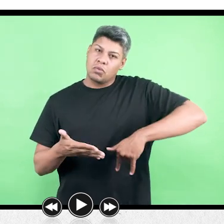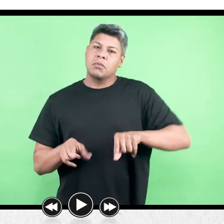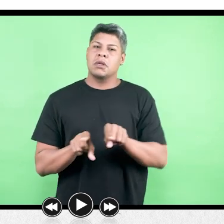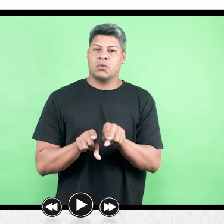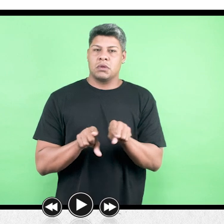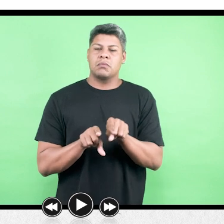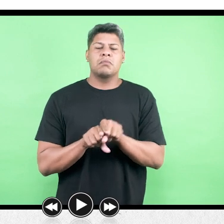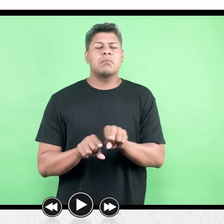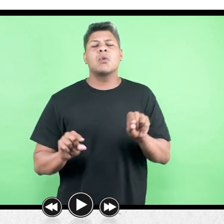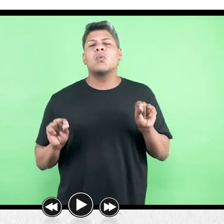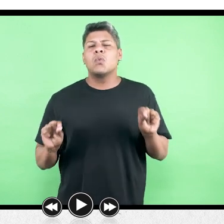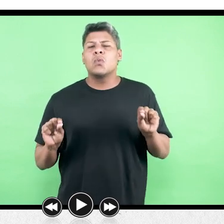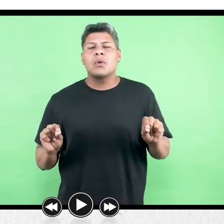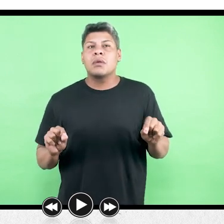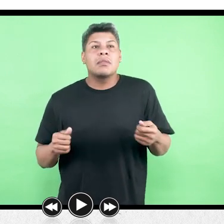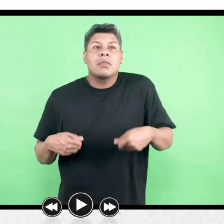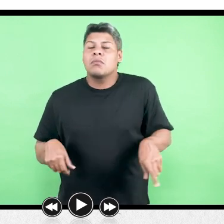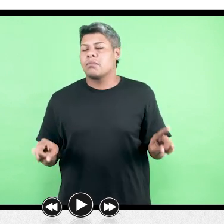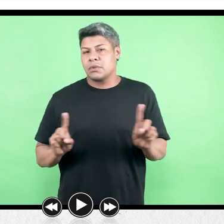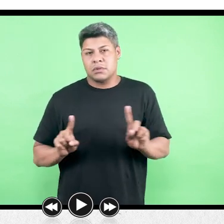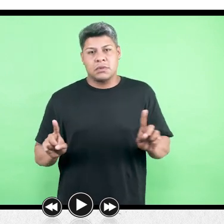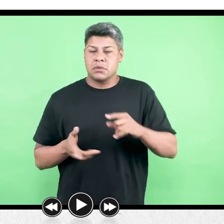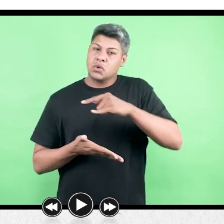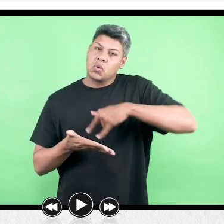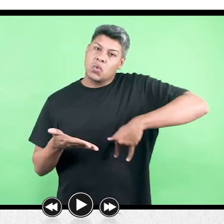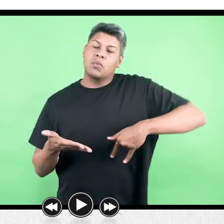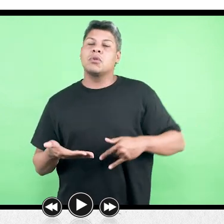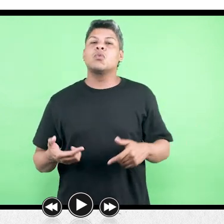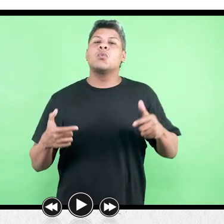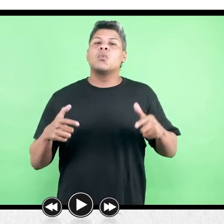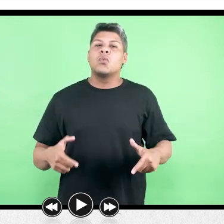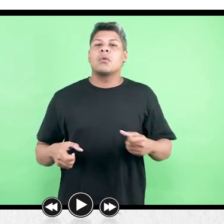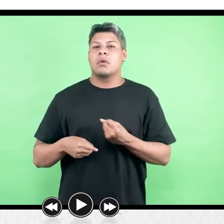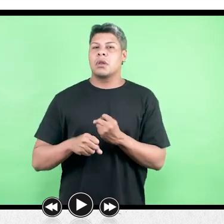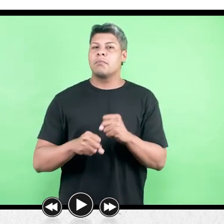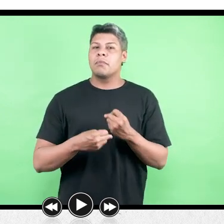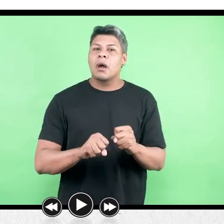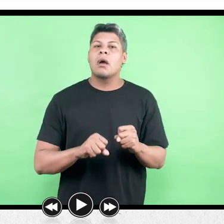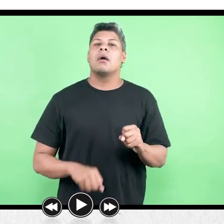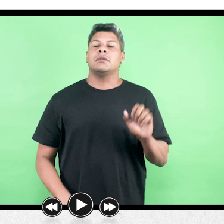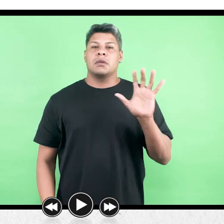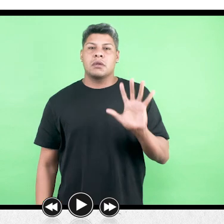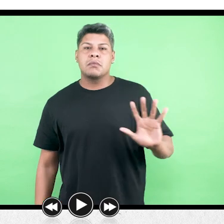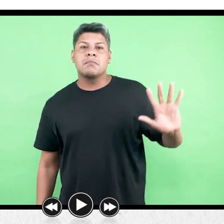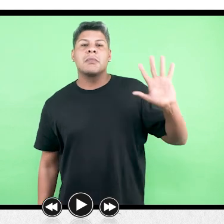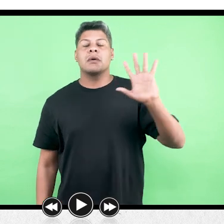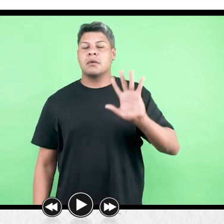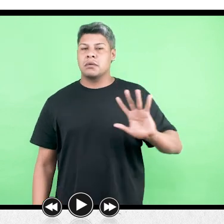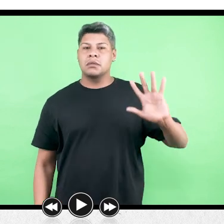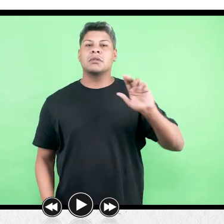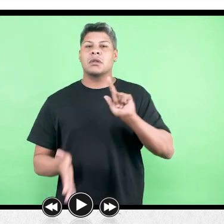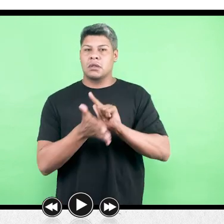O que depende da outorga? Serviço de limpeza e conservação de margens, que inclui a dragagem, desde que